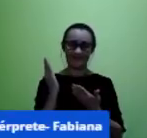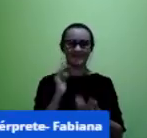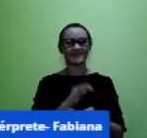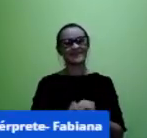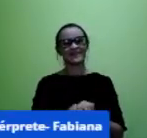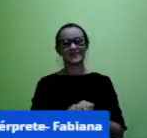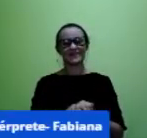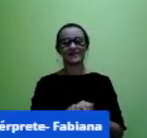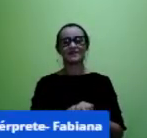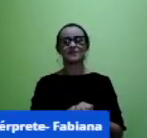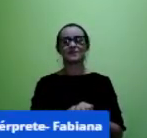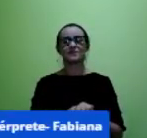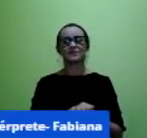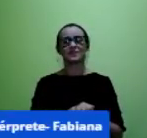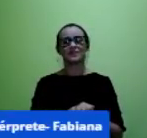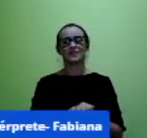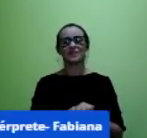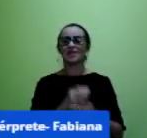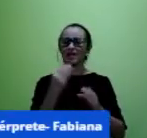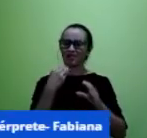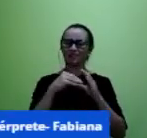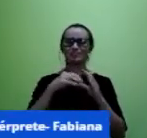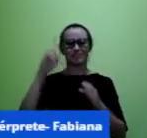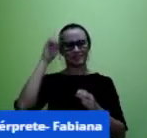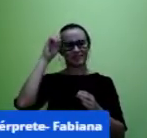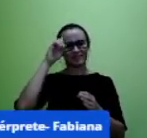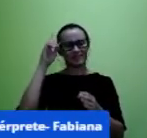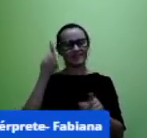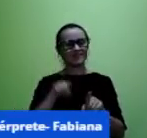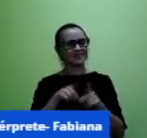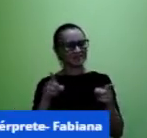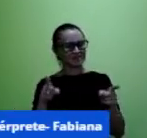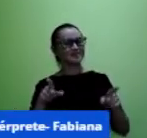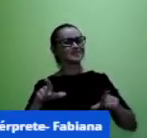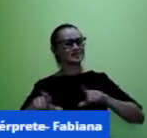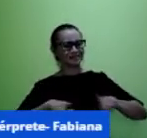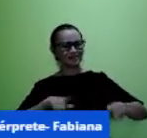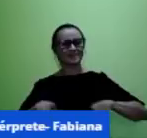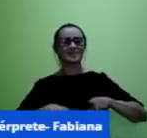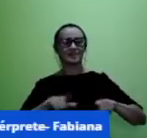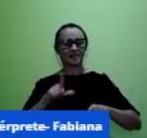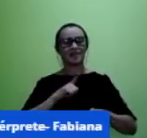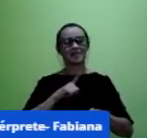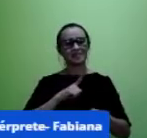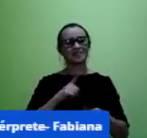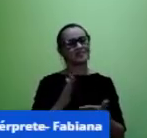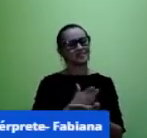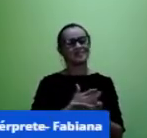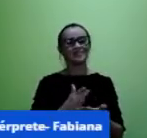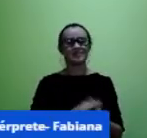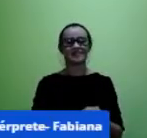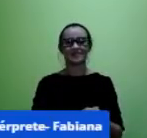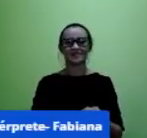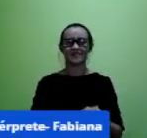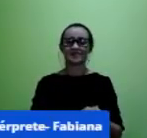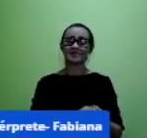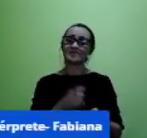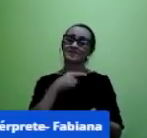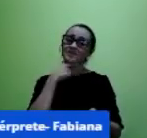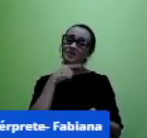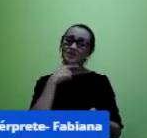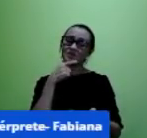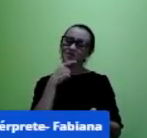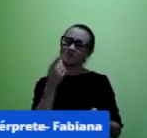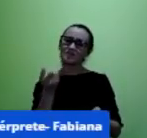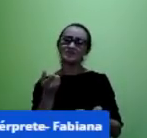bom? Lá eu posto mais no dia a dia, mas às vezes rola coisa de trabalho também. Mas se vocês quiserem falar comigo, eu tô lá, tá bom? Tirar dúvida,